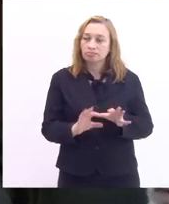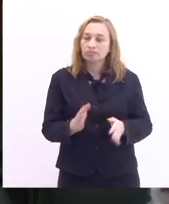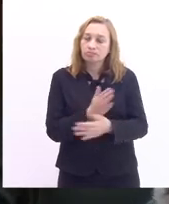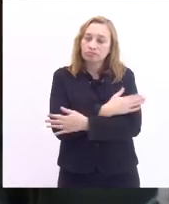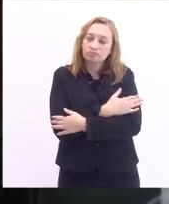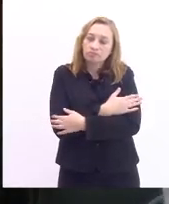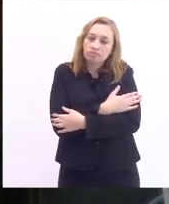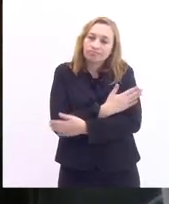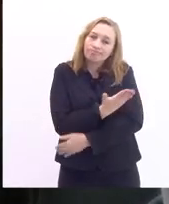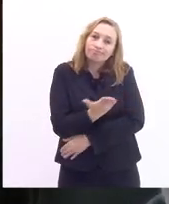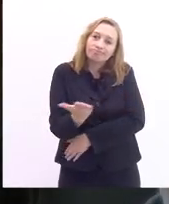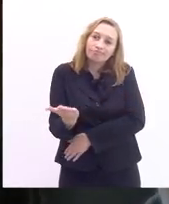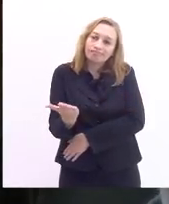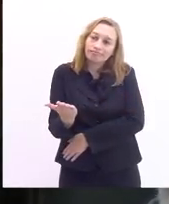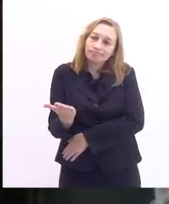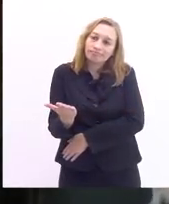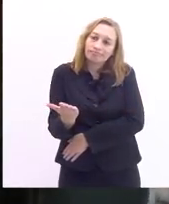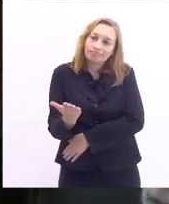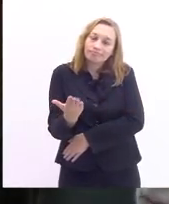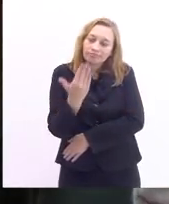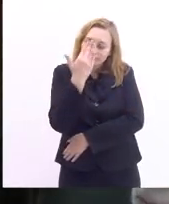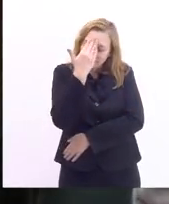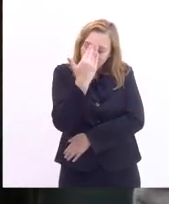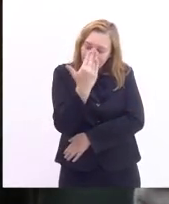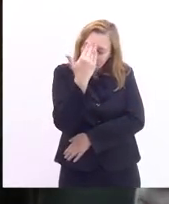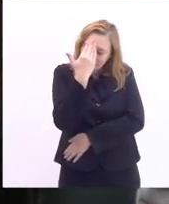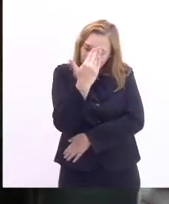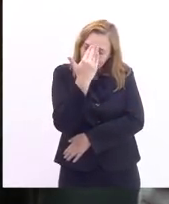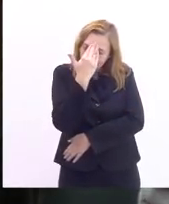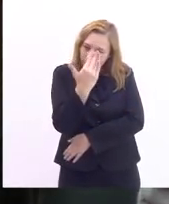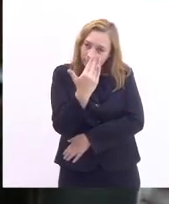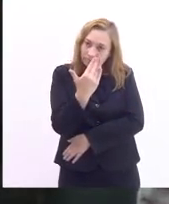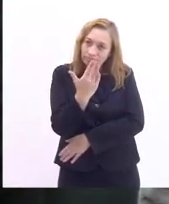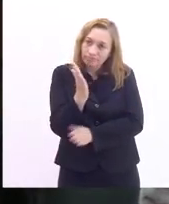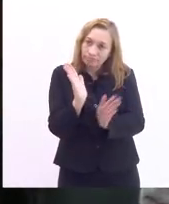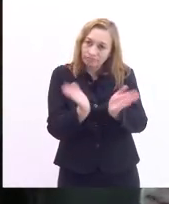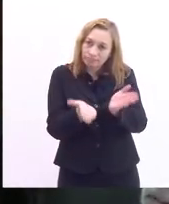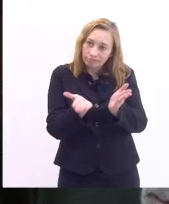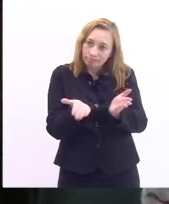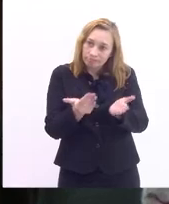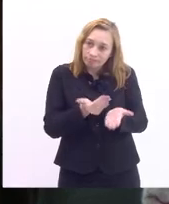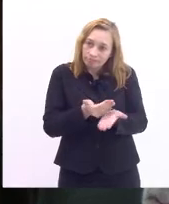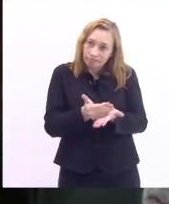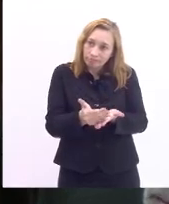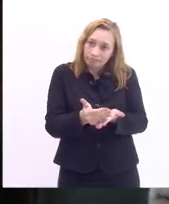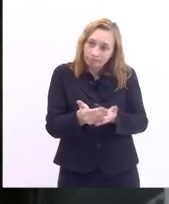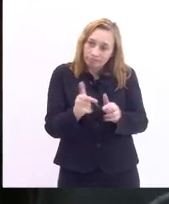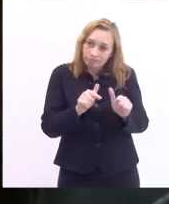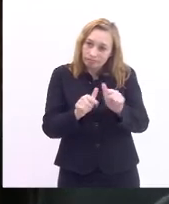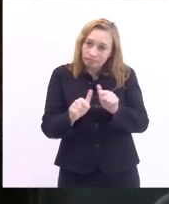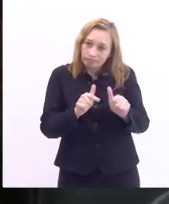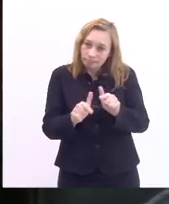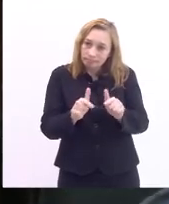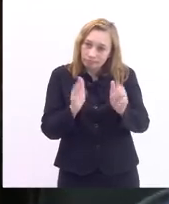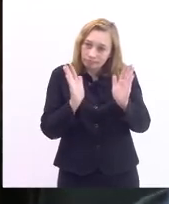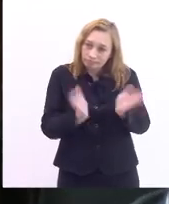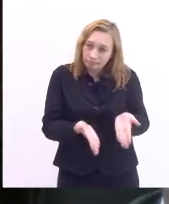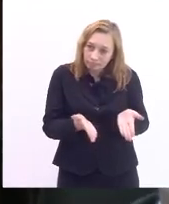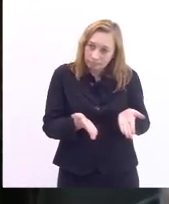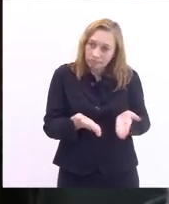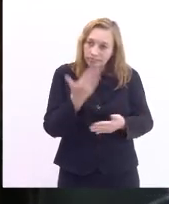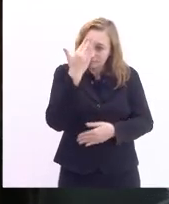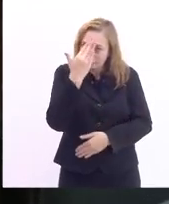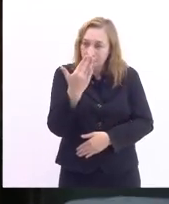aqui o meu abraço para vocês e meu muito obrigado e agora que a hora começa a Vamos trabalhar a partir de agora